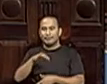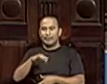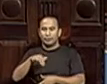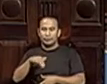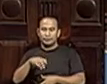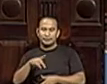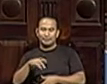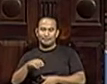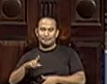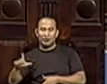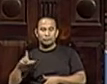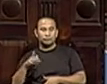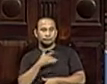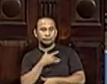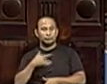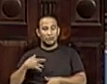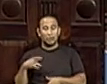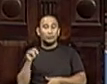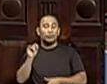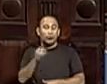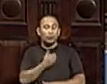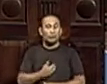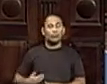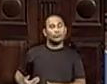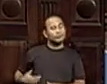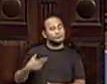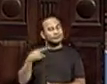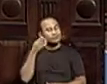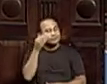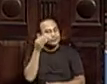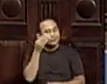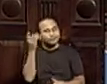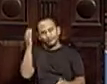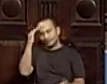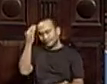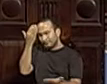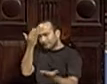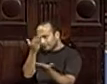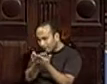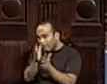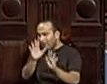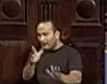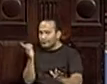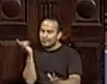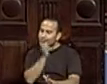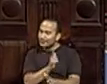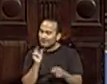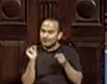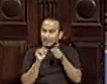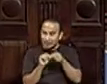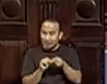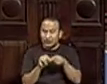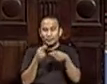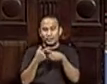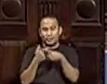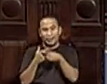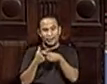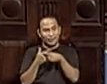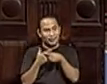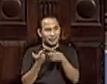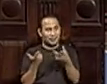saúde, que é o que esse governo tentou acreditar, mas não conseguiu consumar. Porque